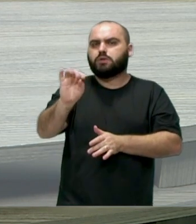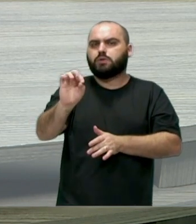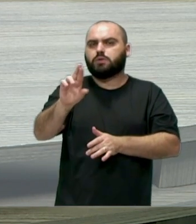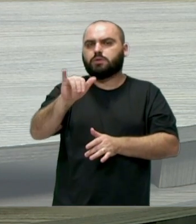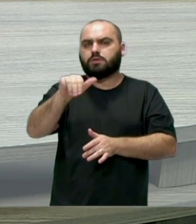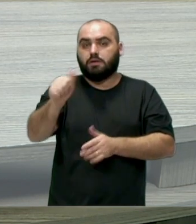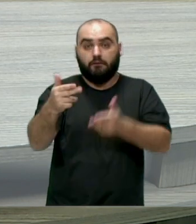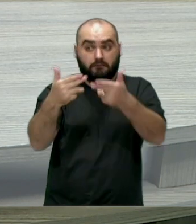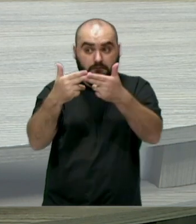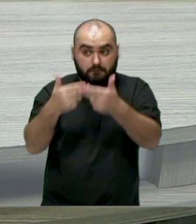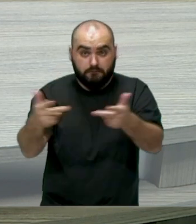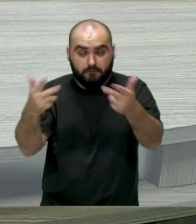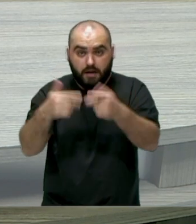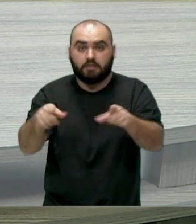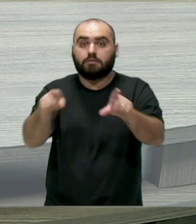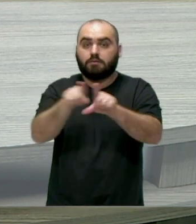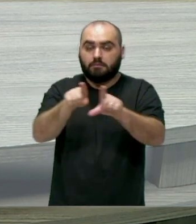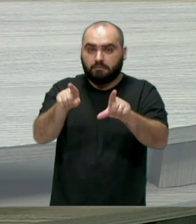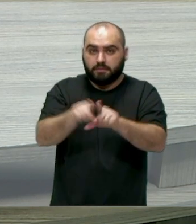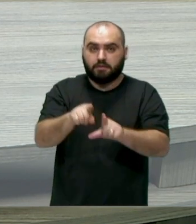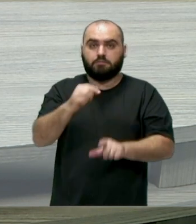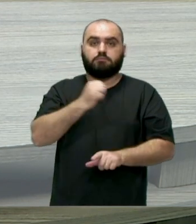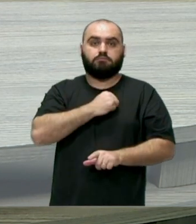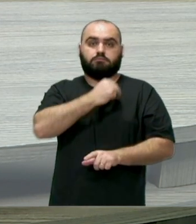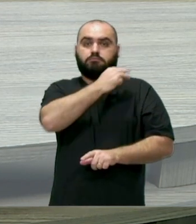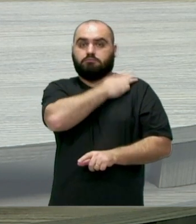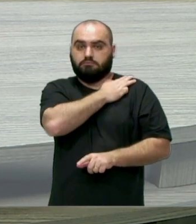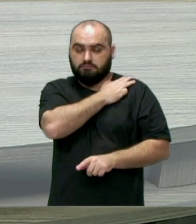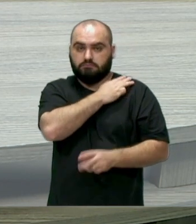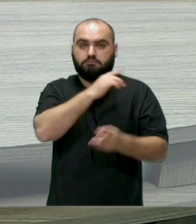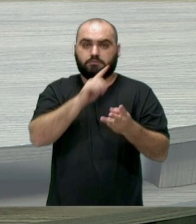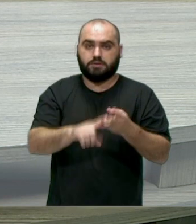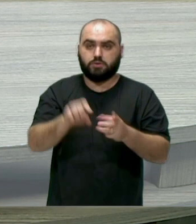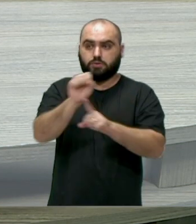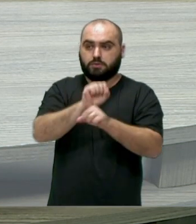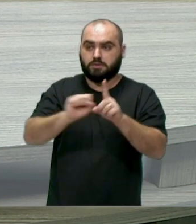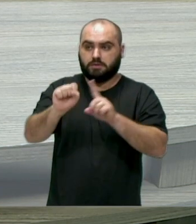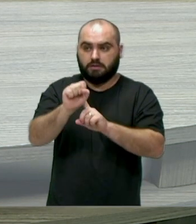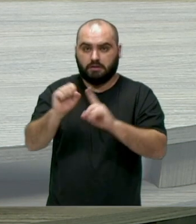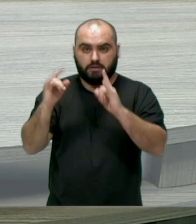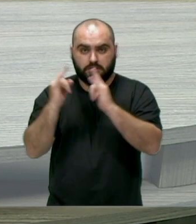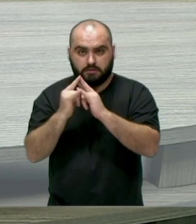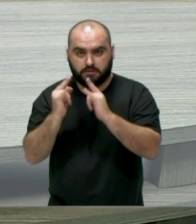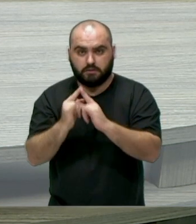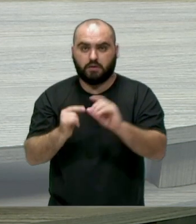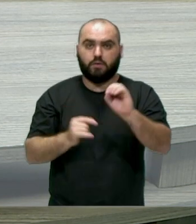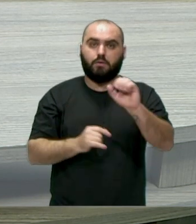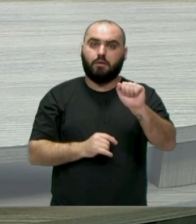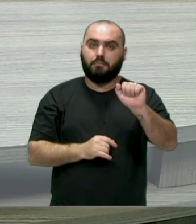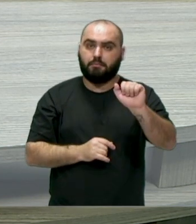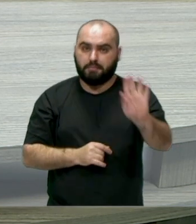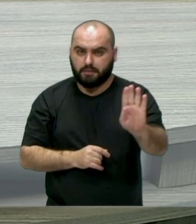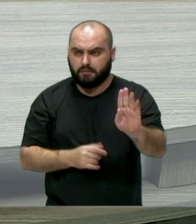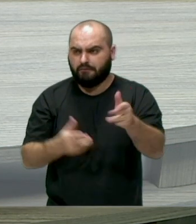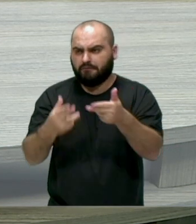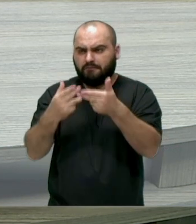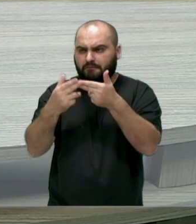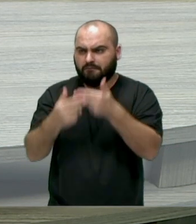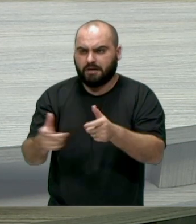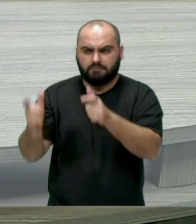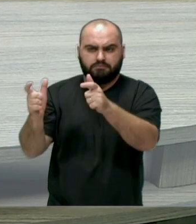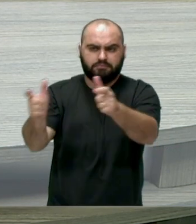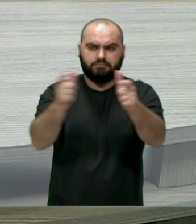entidades, inclusive as Forças Armadas, a sociedade civil, OAB, diversas